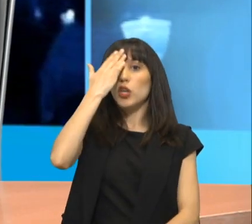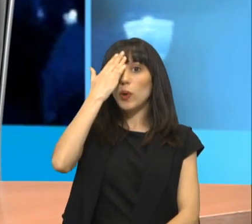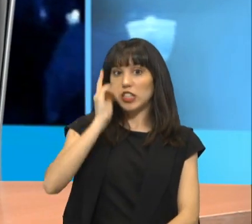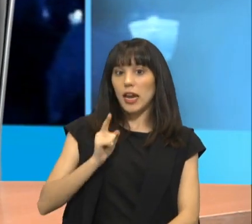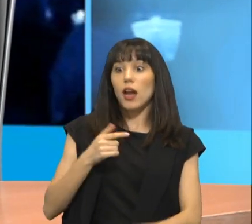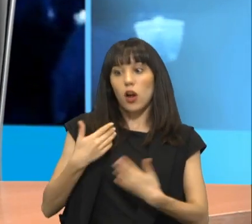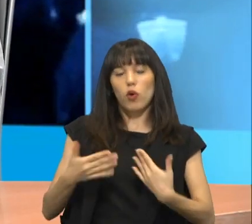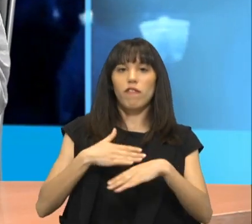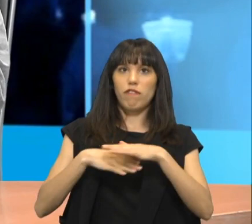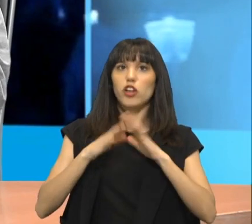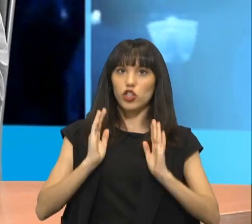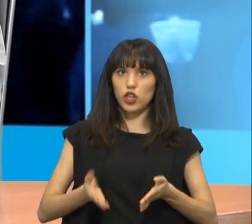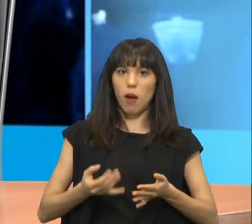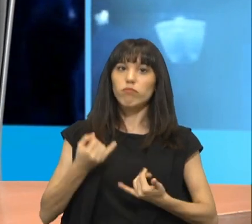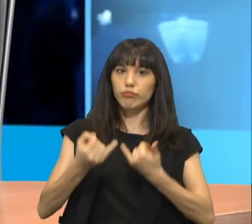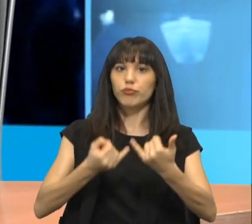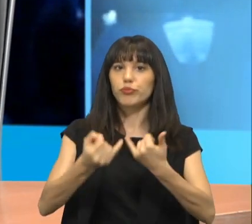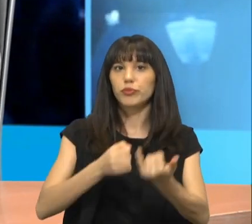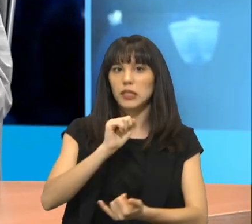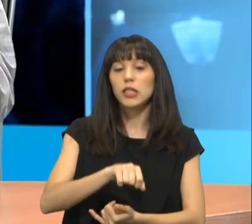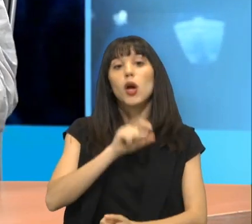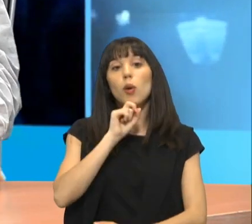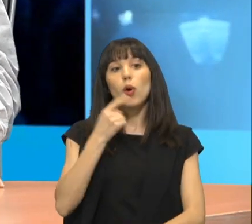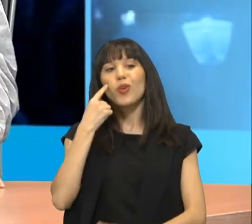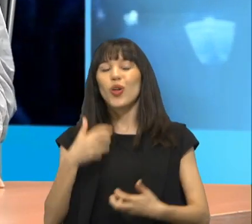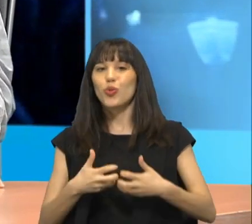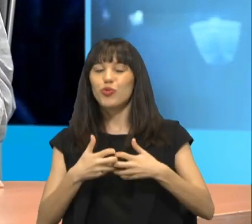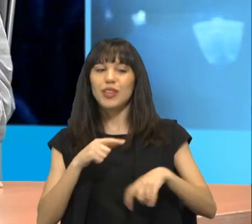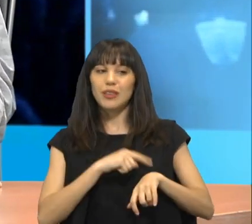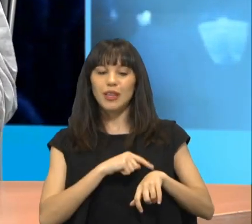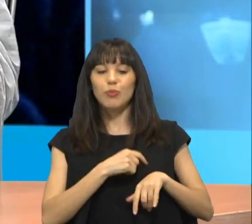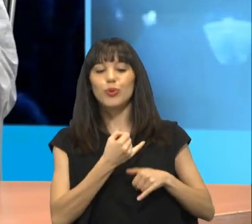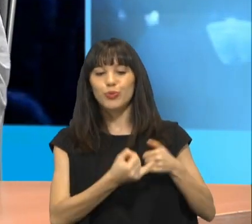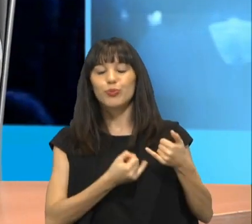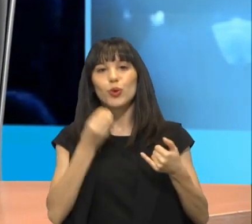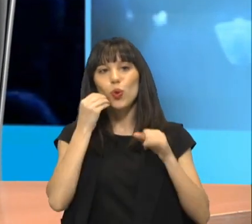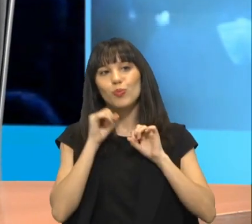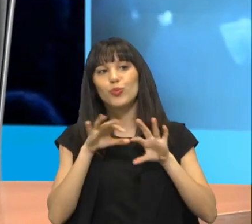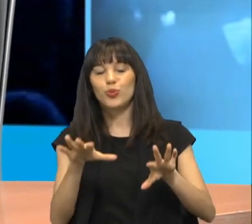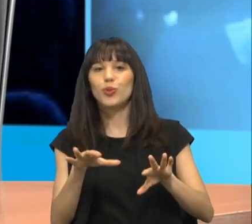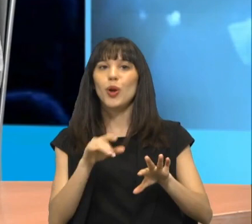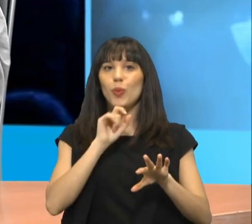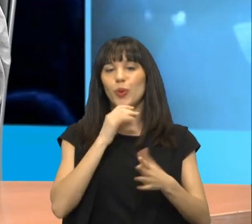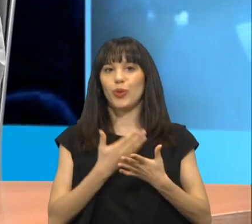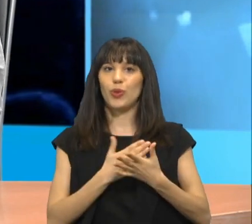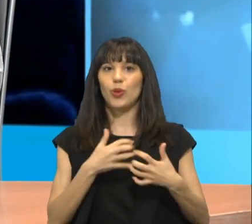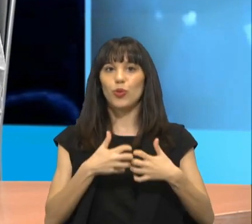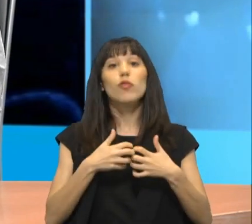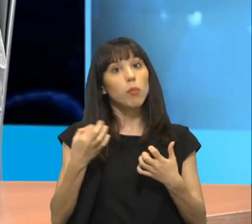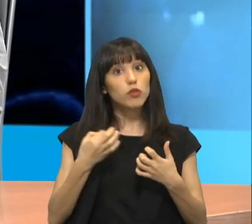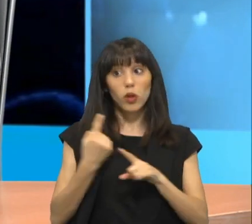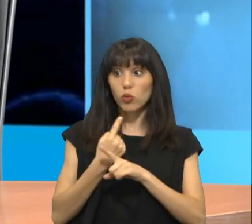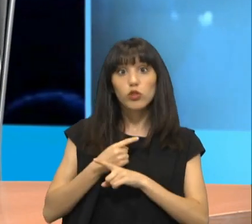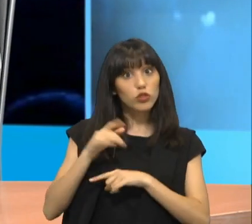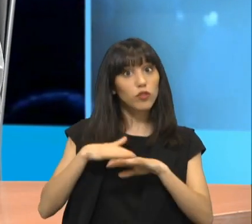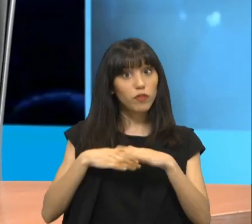está a acontecer, sim. Ou seja, podemos questionar os timings, podemos questionar a forma como está a ser comunicado, mas efetivamente as coisas estão a acontecer. A jornada de oração